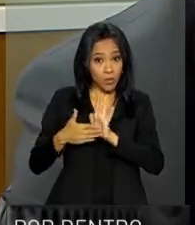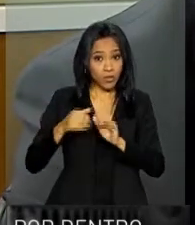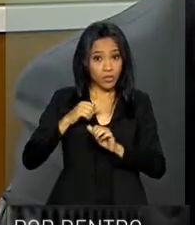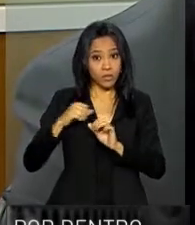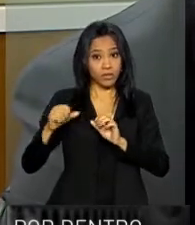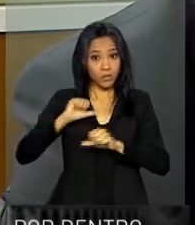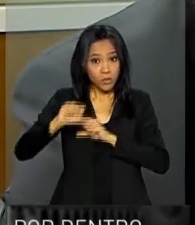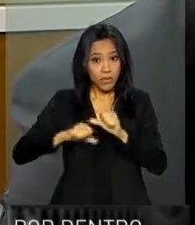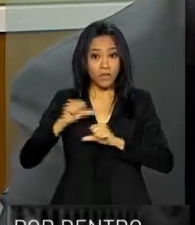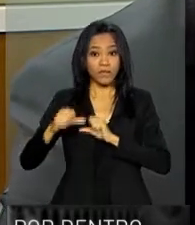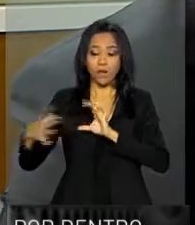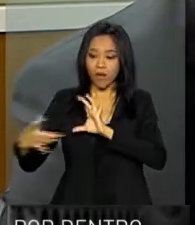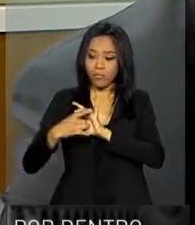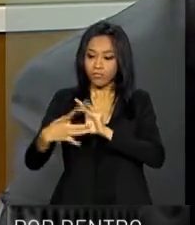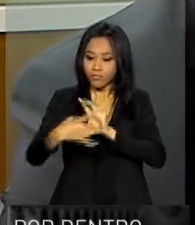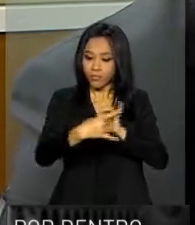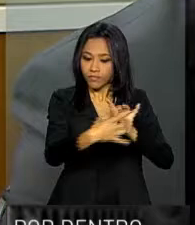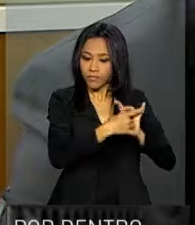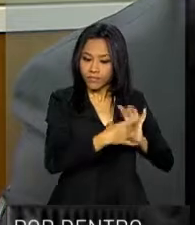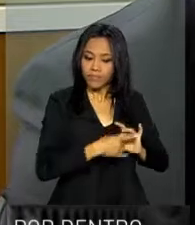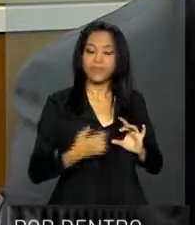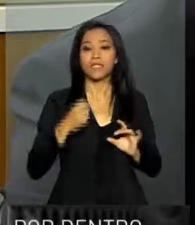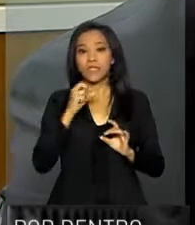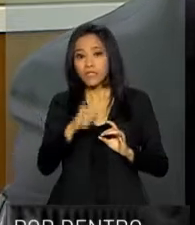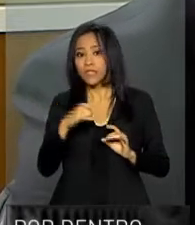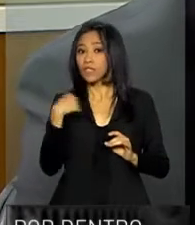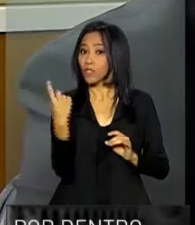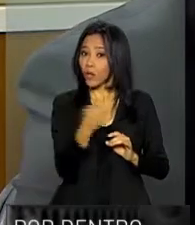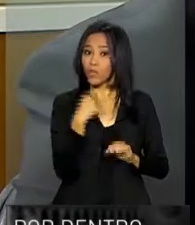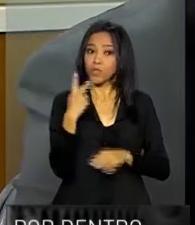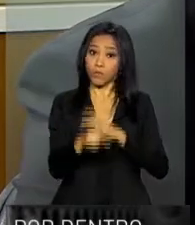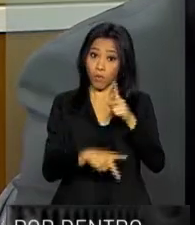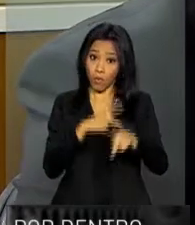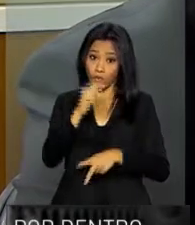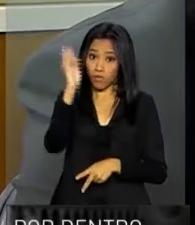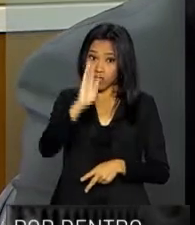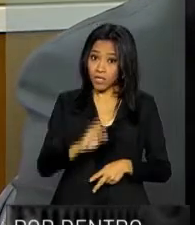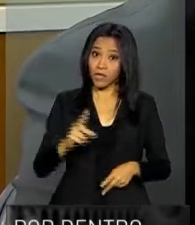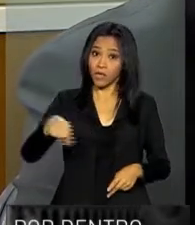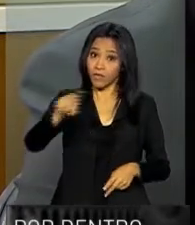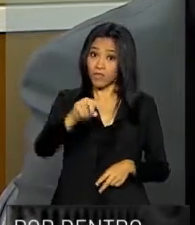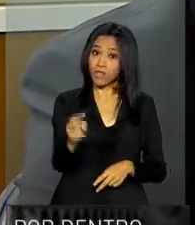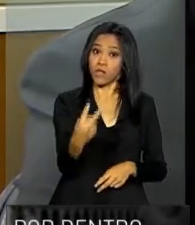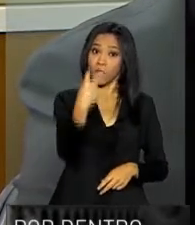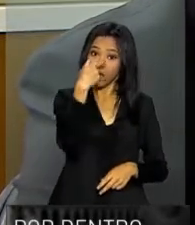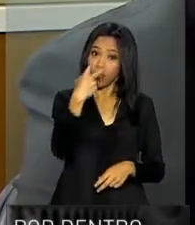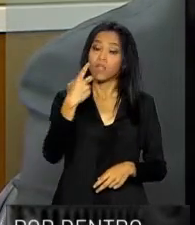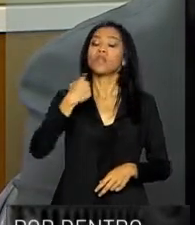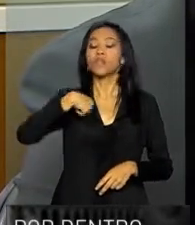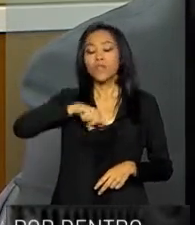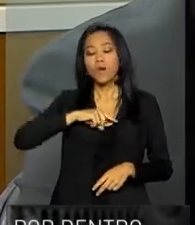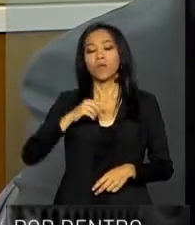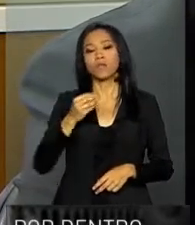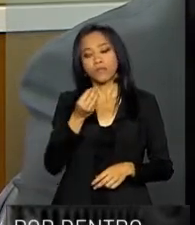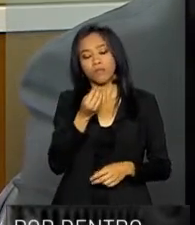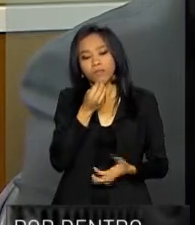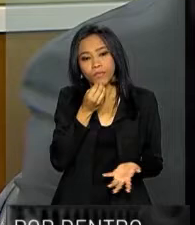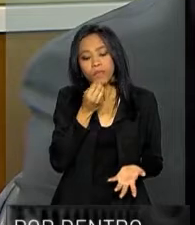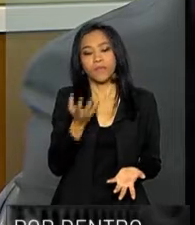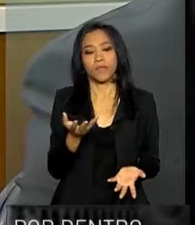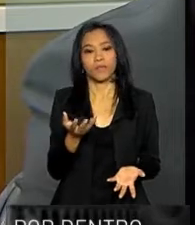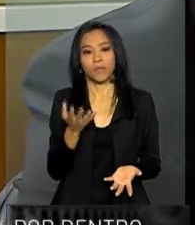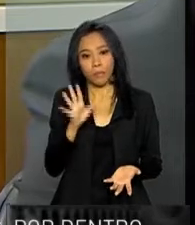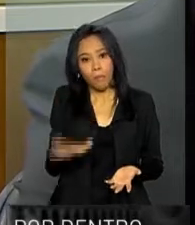a produtividade e se nós brasileiros e todos que estamos ouvindo imagino que nós poderemos décimos ou poderemos ou